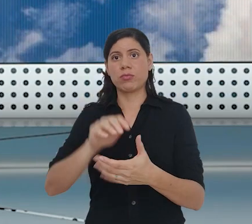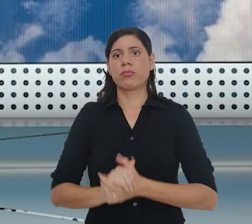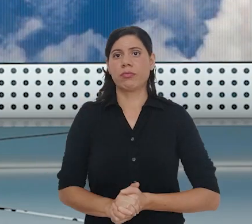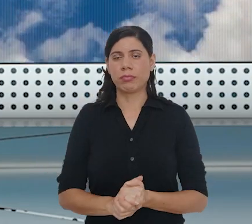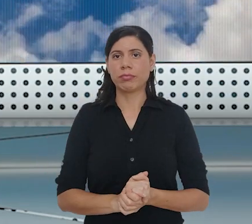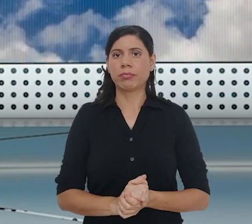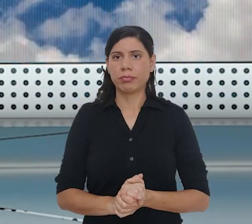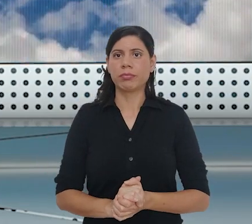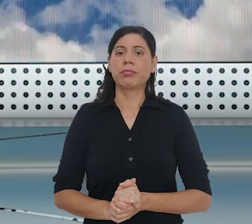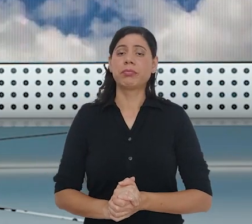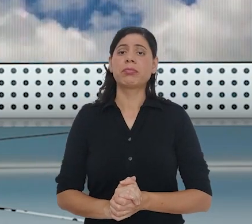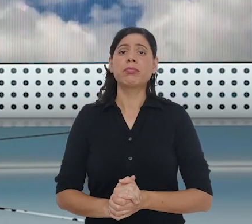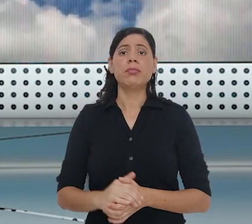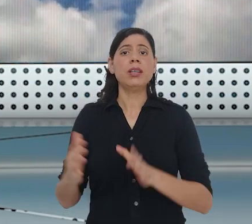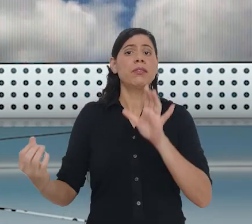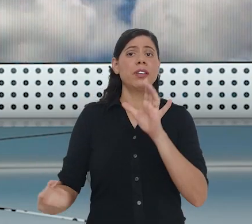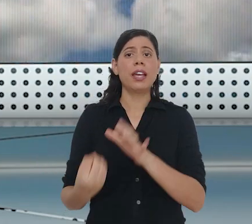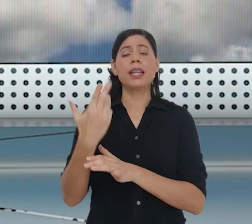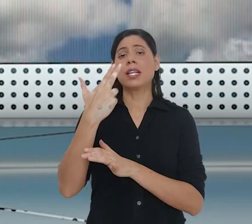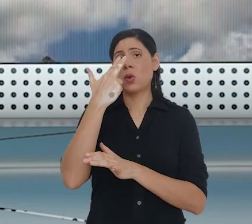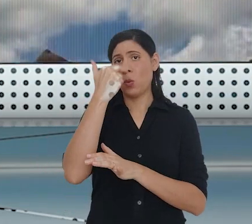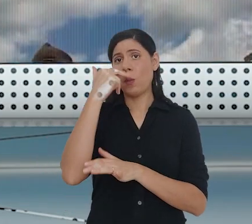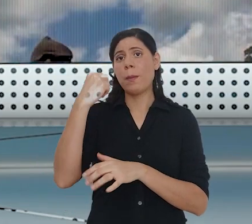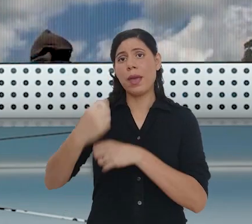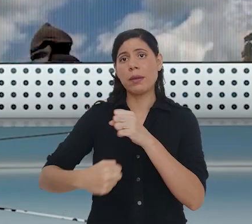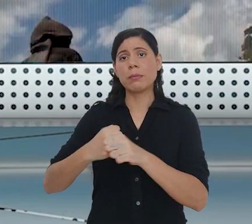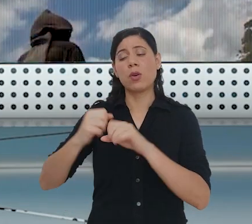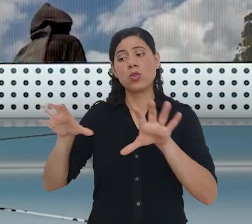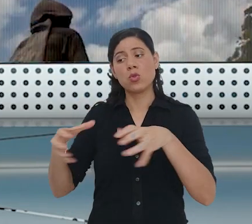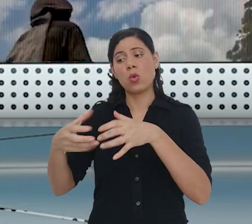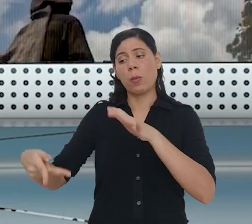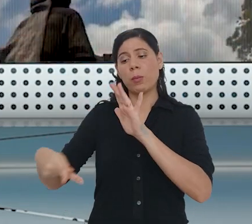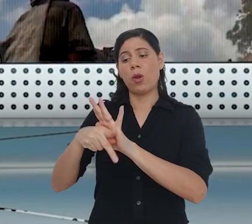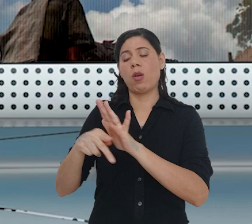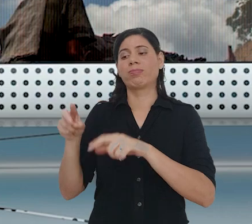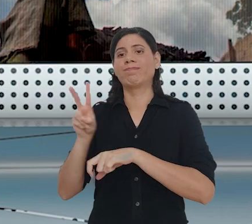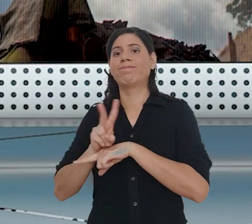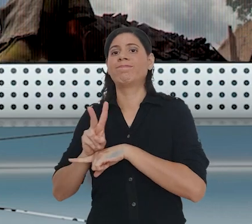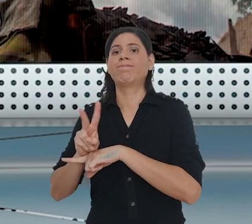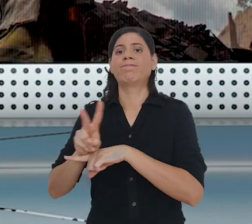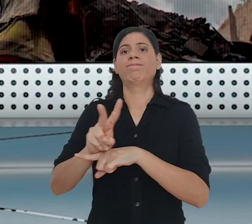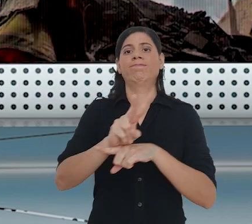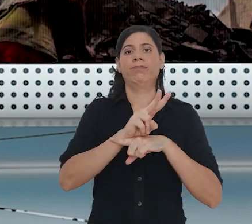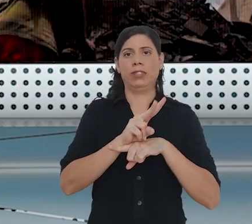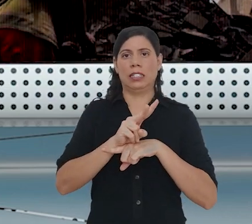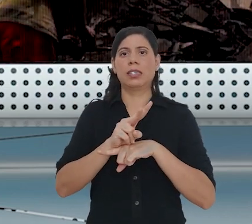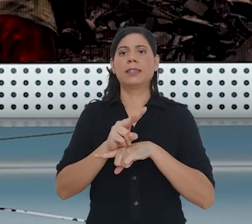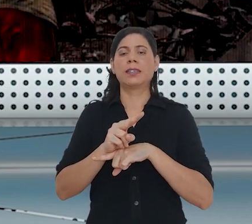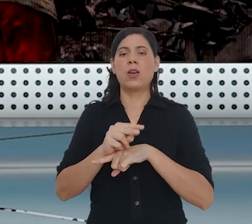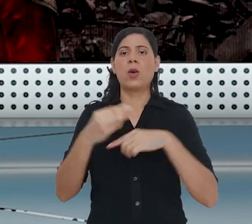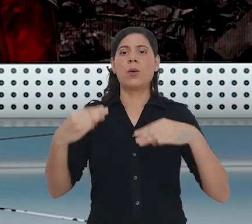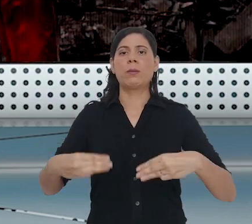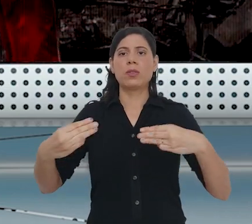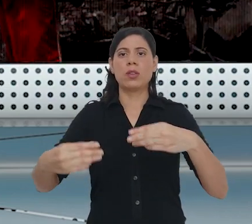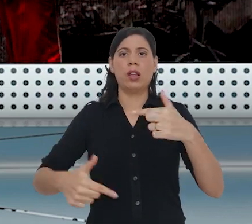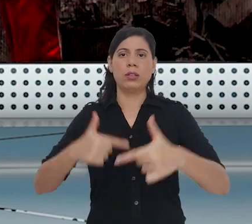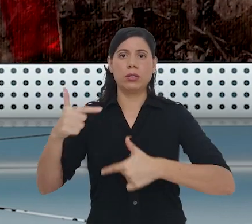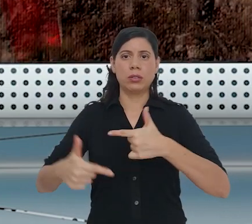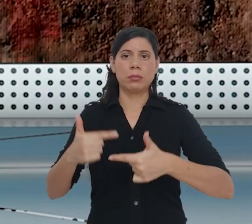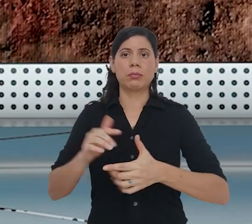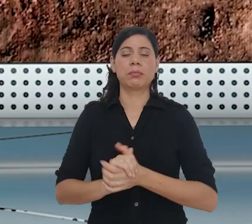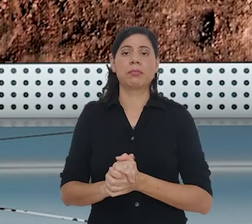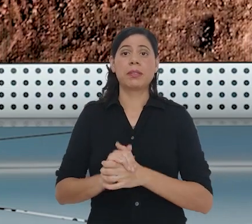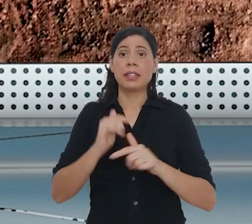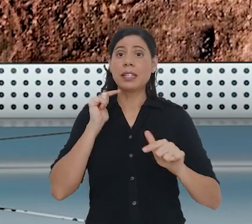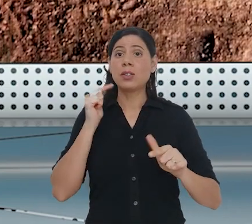Uma dessas ações foi a criação, no mesmo ano, do Grupo Especial de Fiscalização Móvel do Ministério do Trabalho e Emprego,